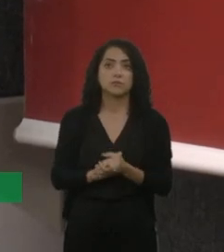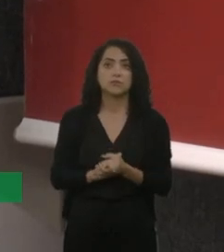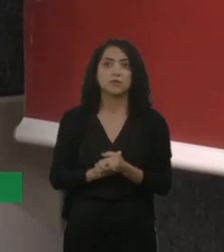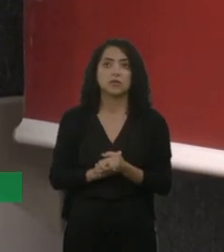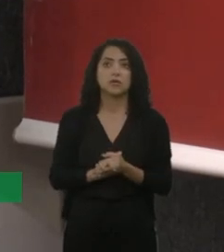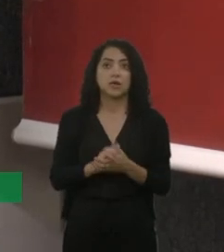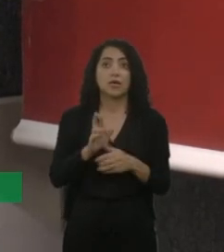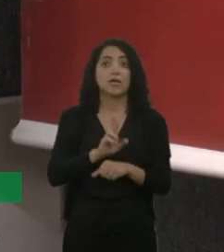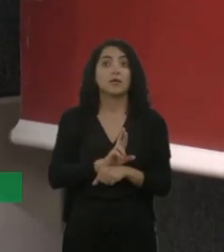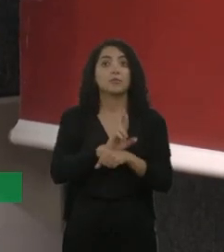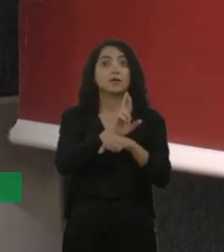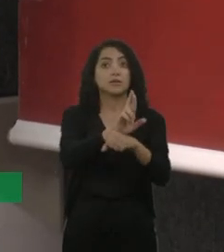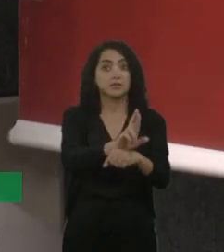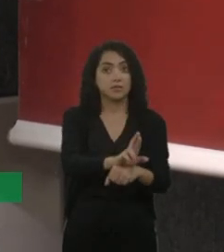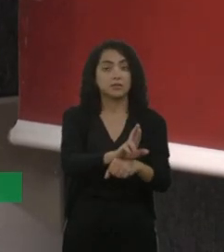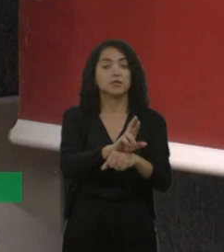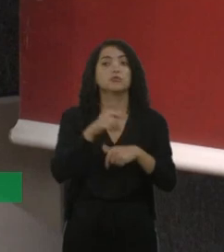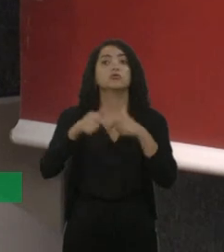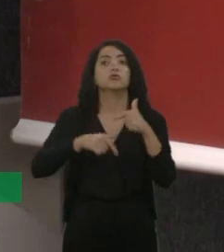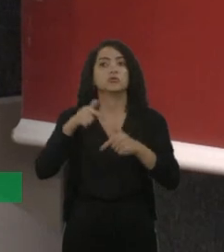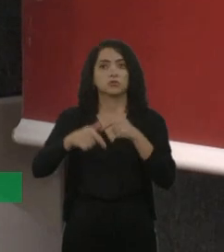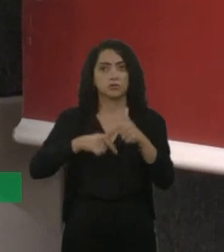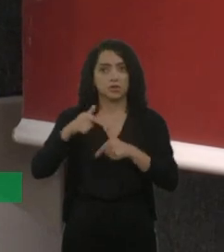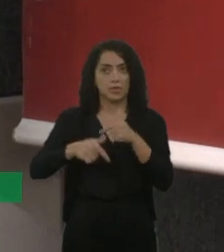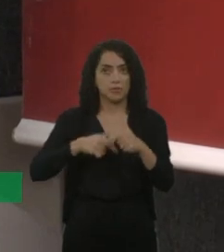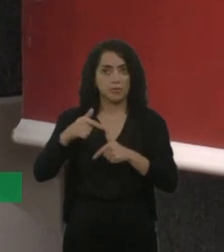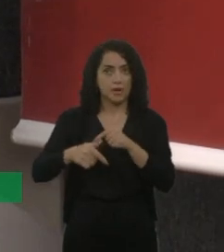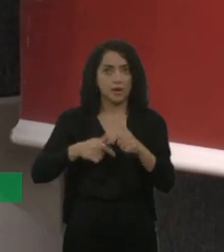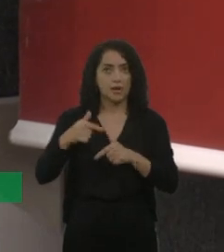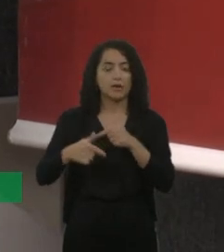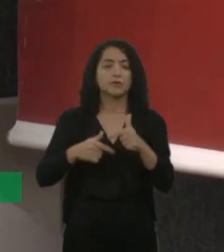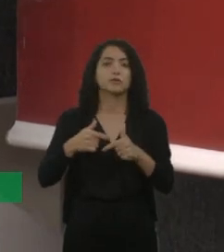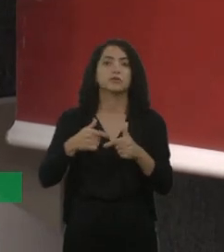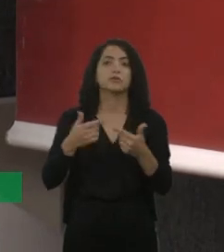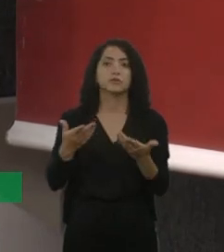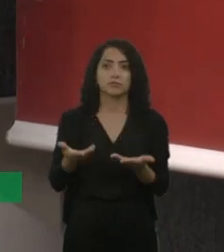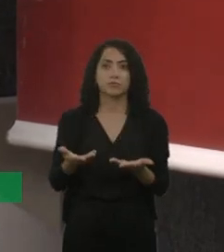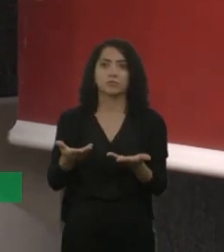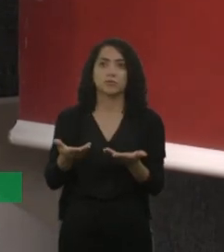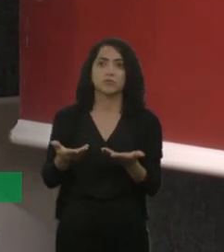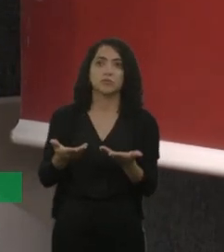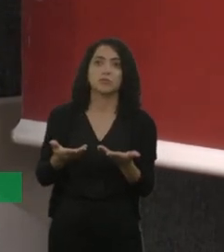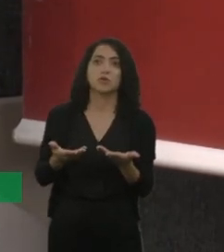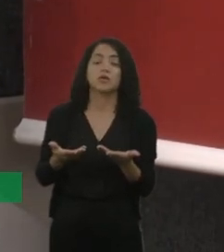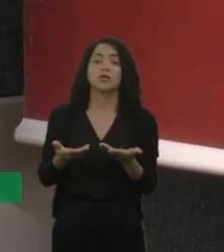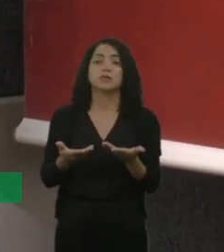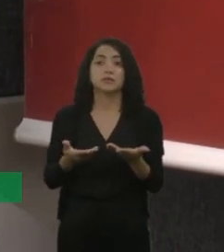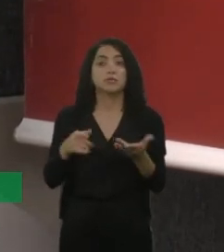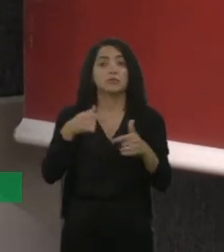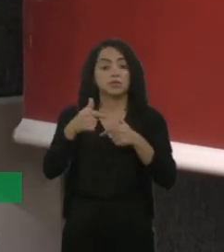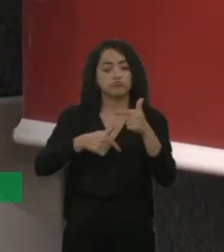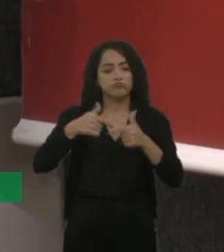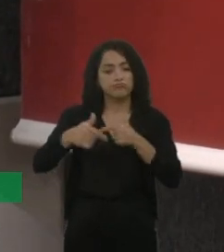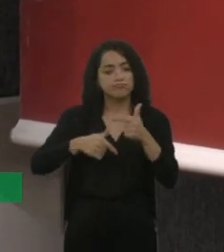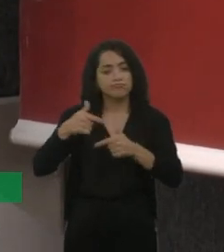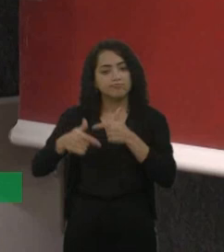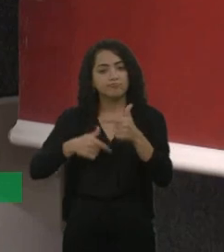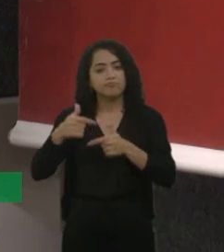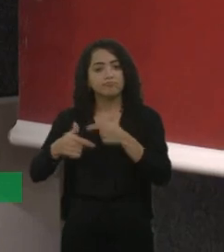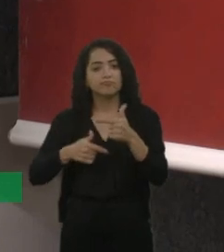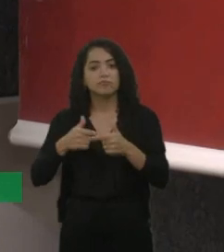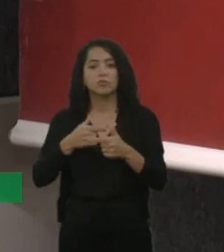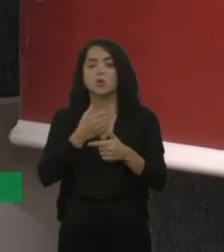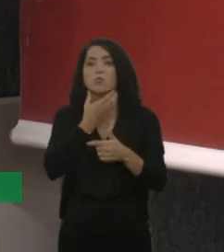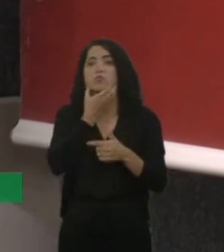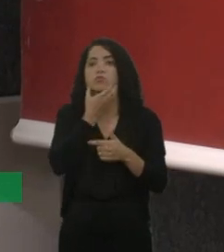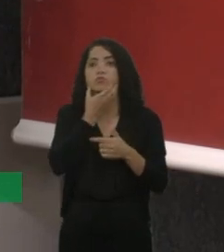representando nossos serviços que atendem as doenças raras, nossos serviços tanto da bucomaxilofacial como